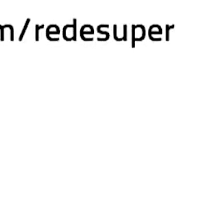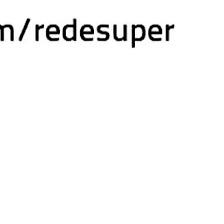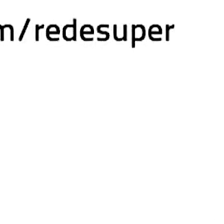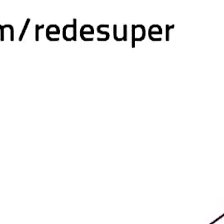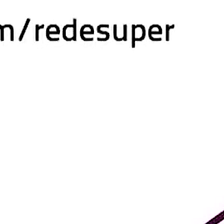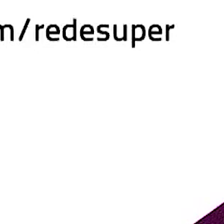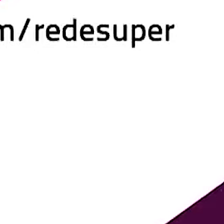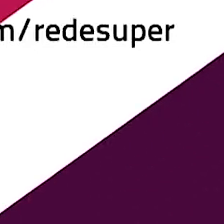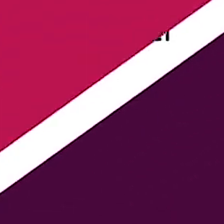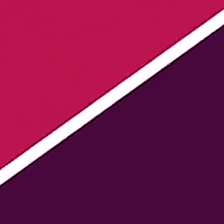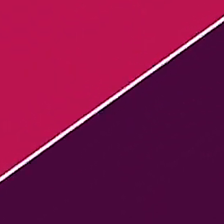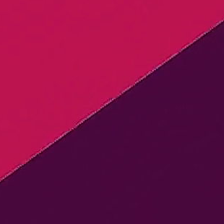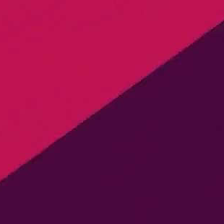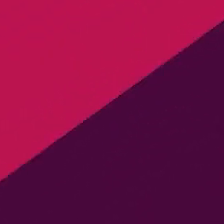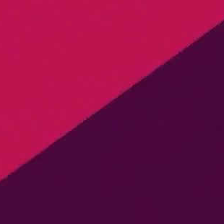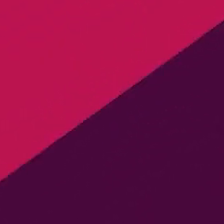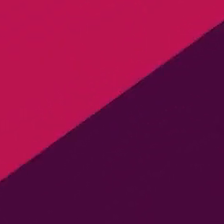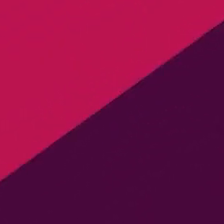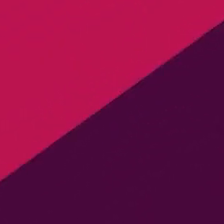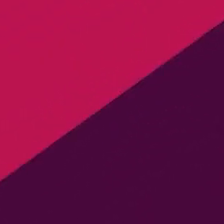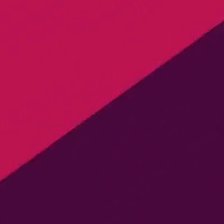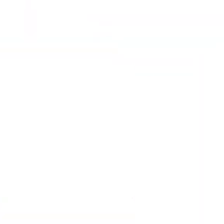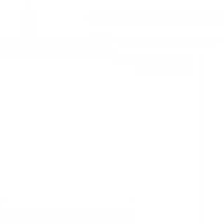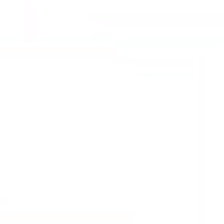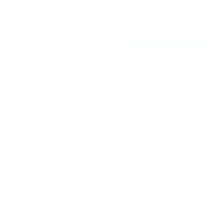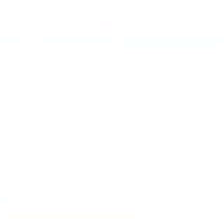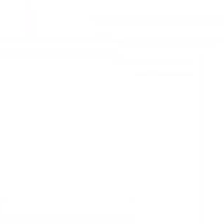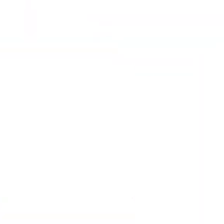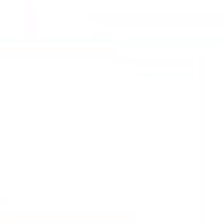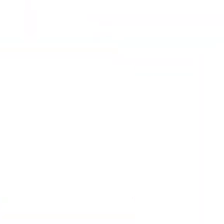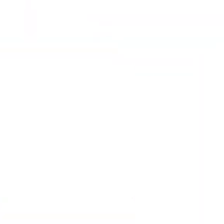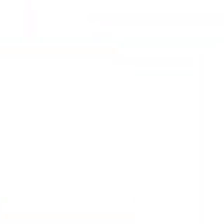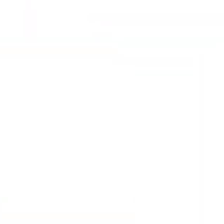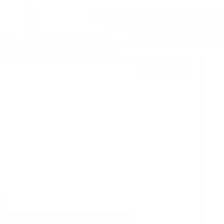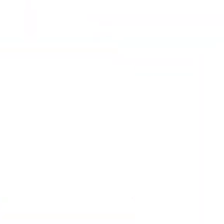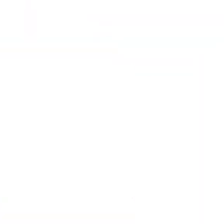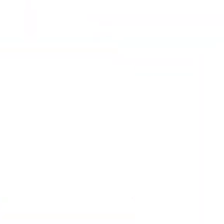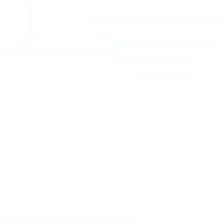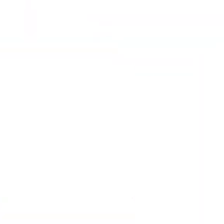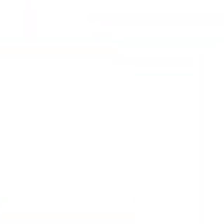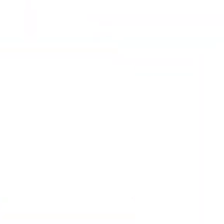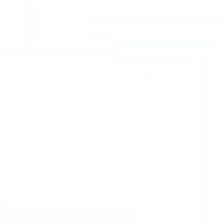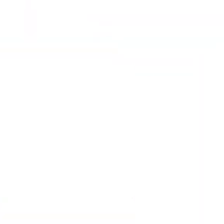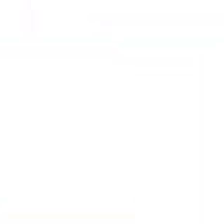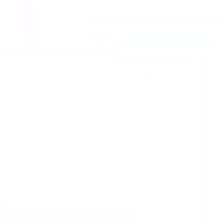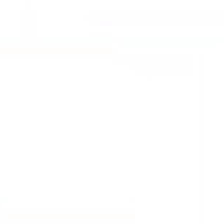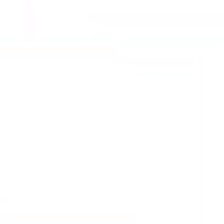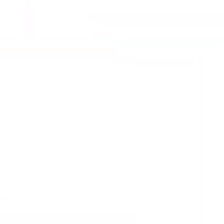Rede Super, inspirando você.